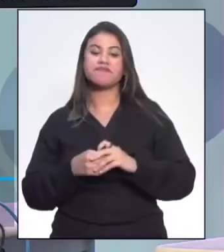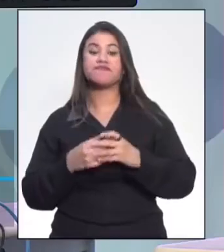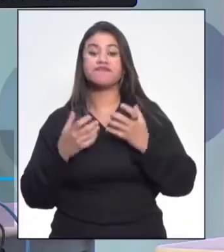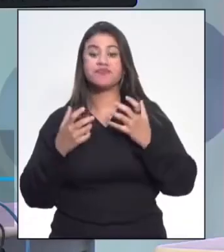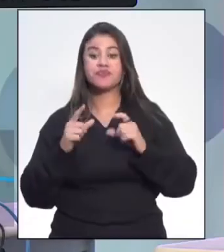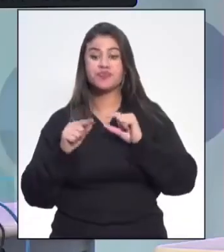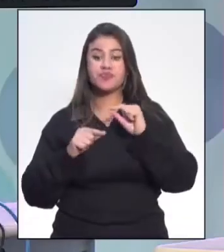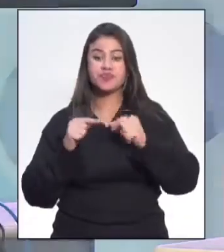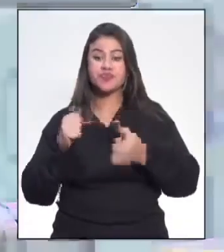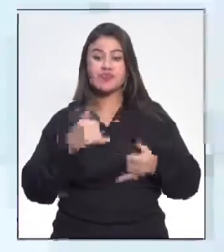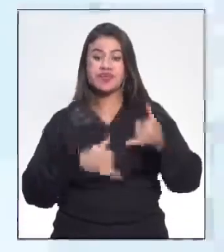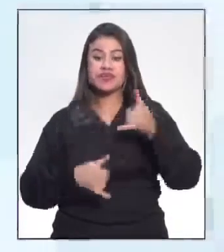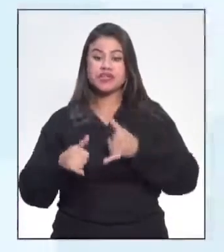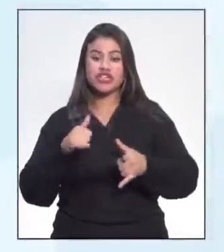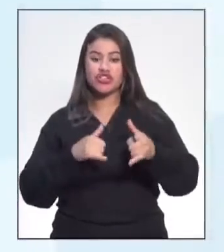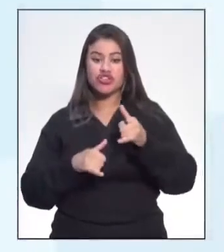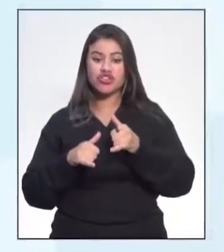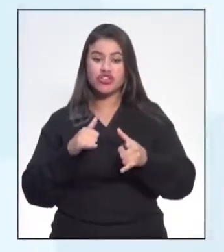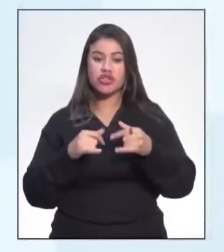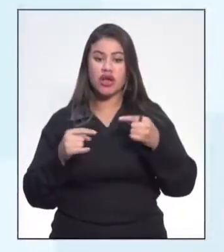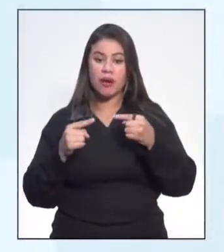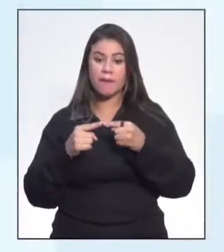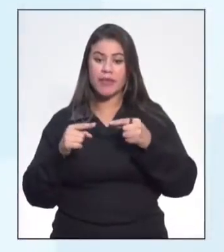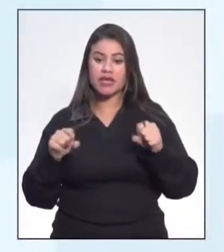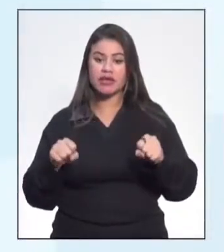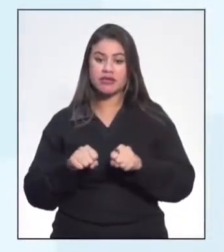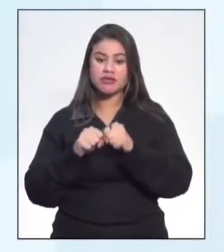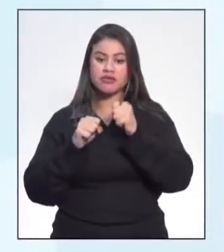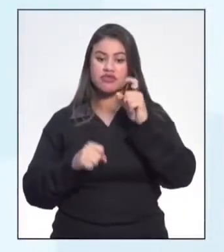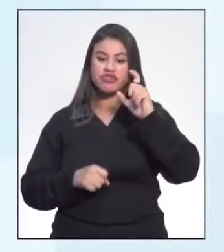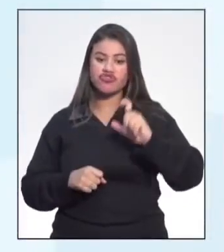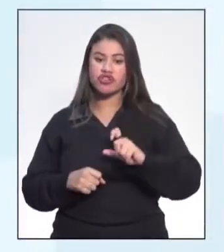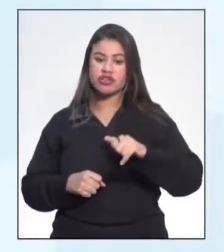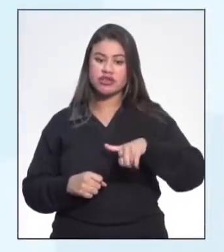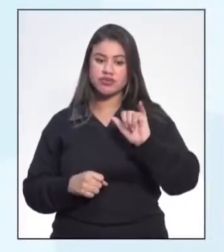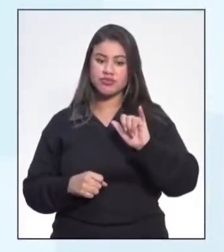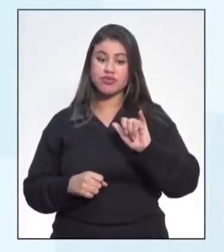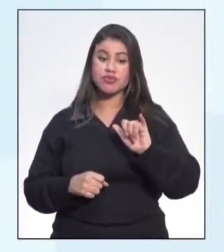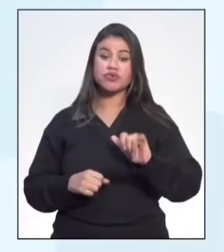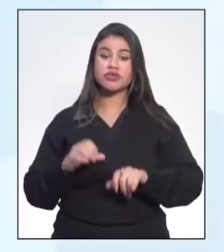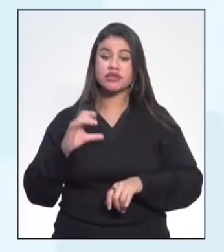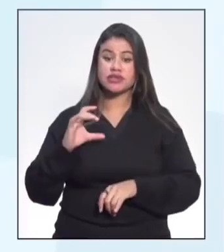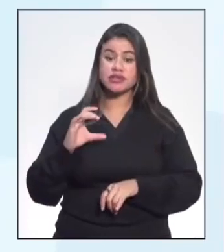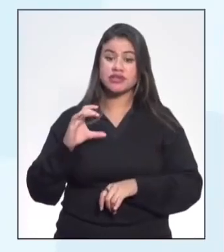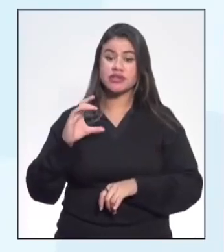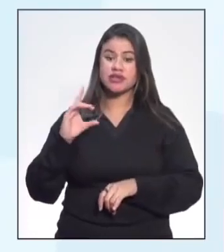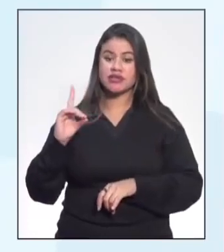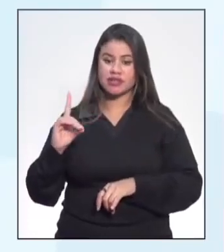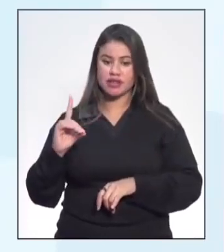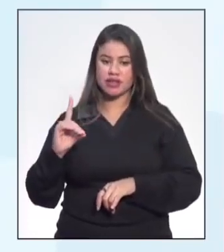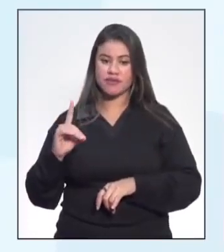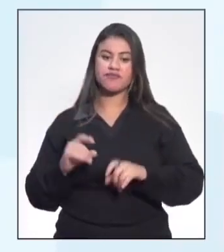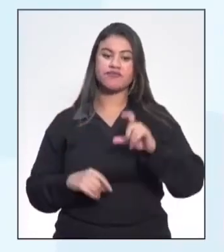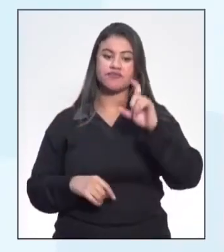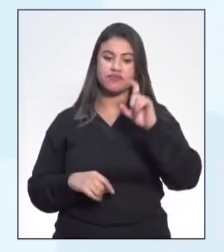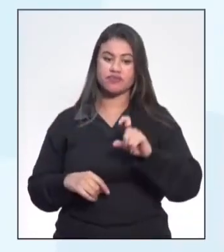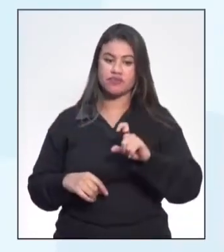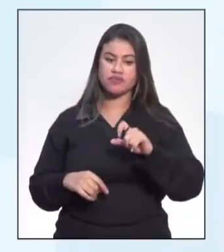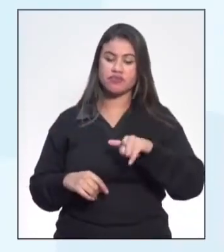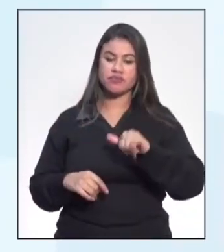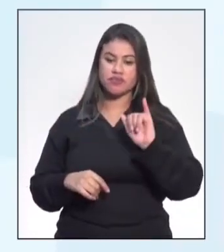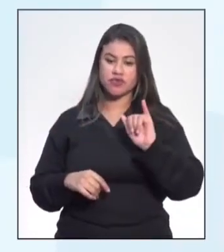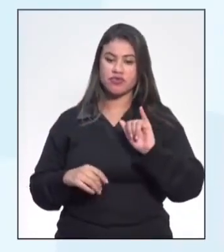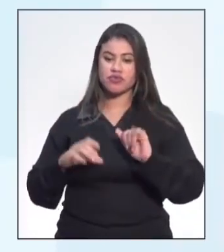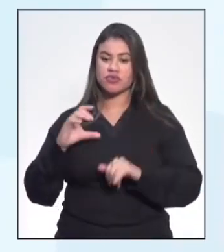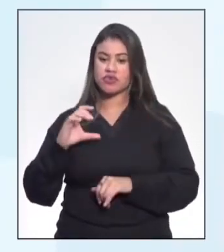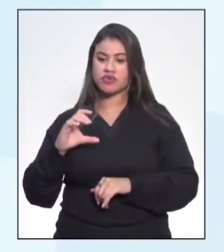quê? Qual é a energia total envolvida na quebra da ligação XY e CD? Aonde está XY e CD? Eles estão antes